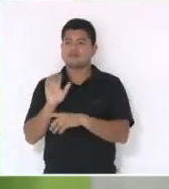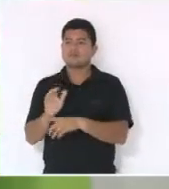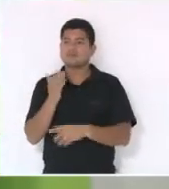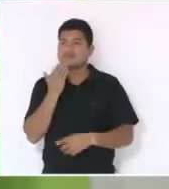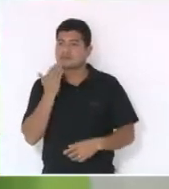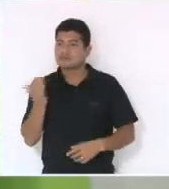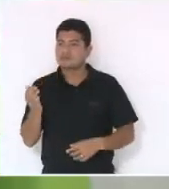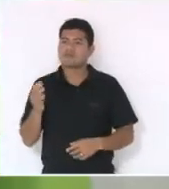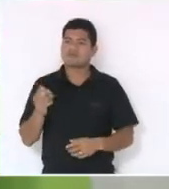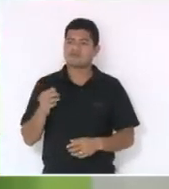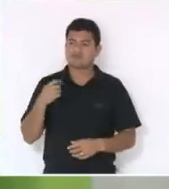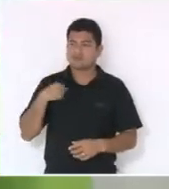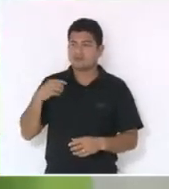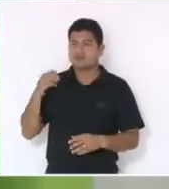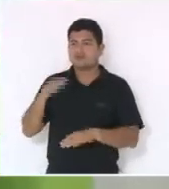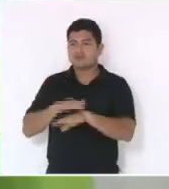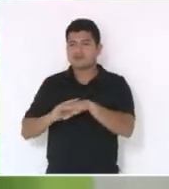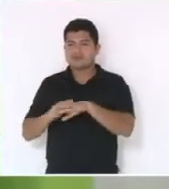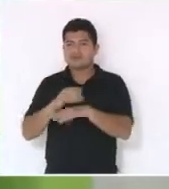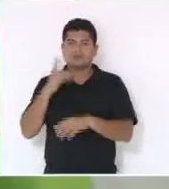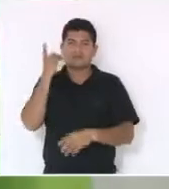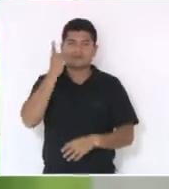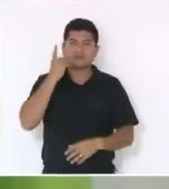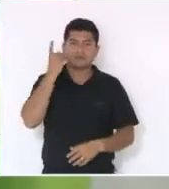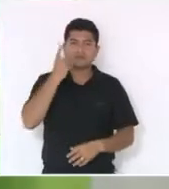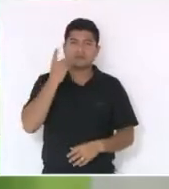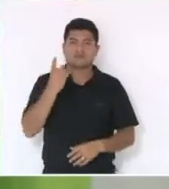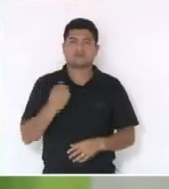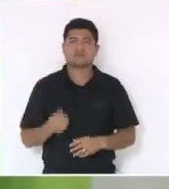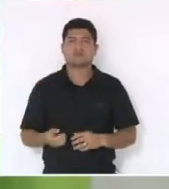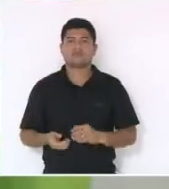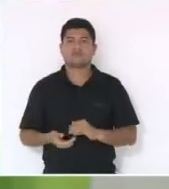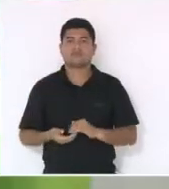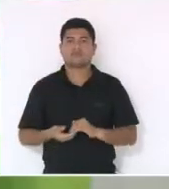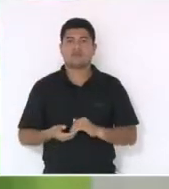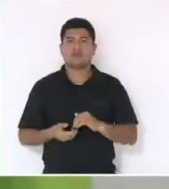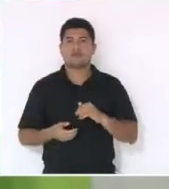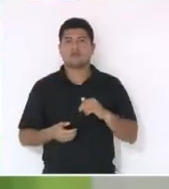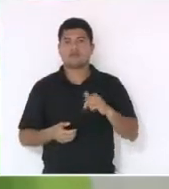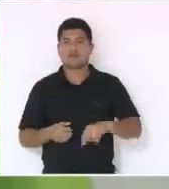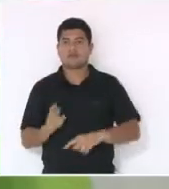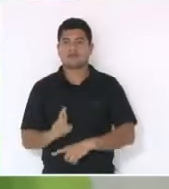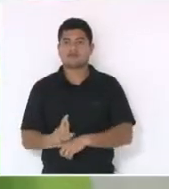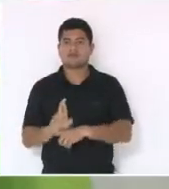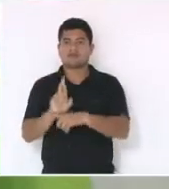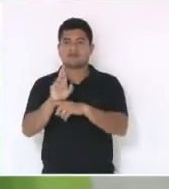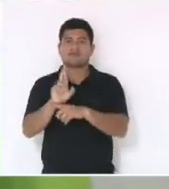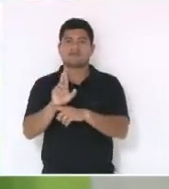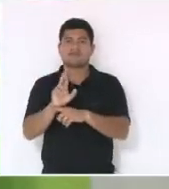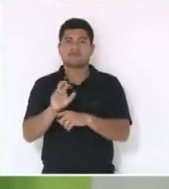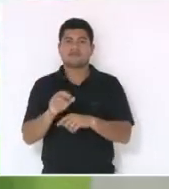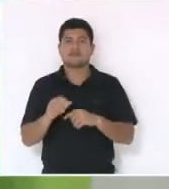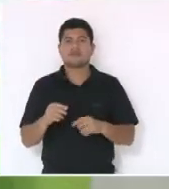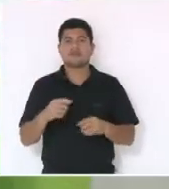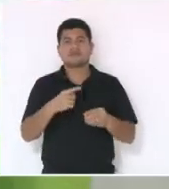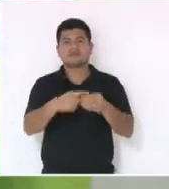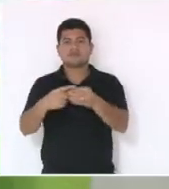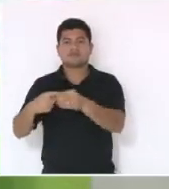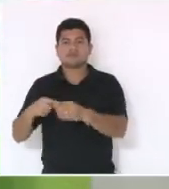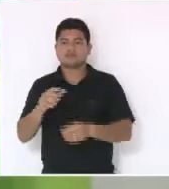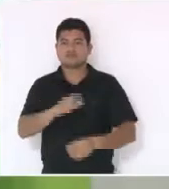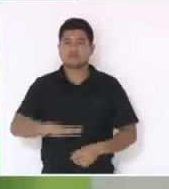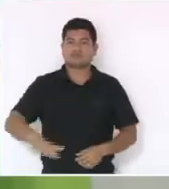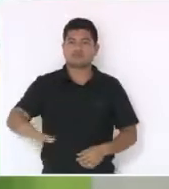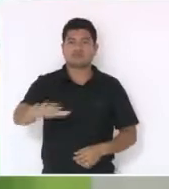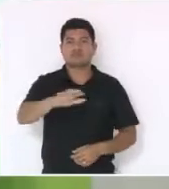os deputados, porque os deputados, aqui nós temos representantes de todas as regiões, de todos os